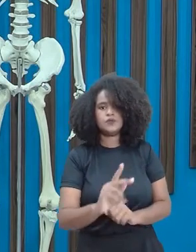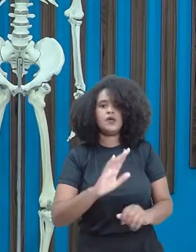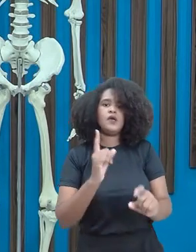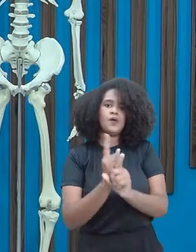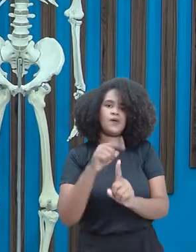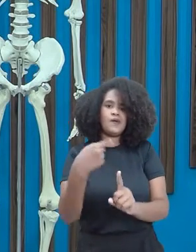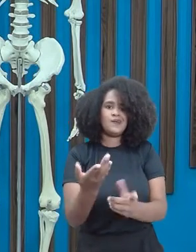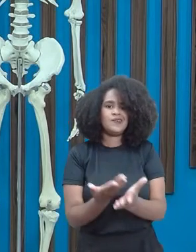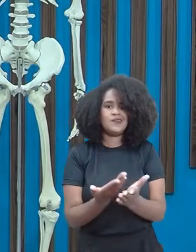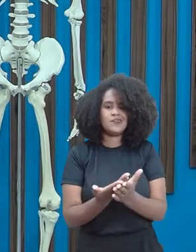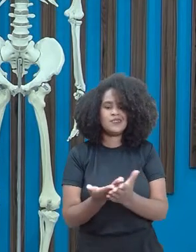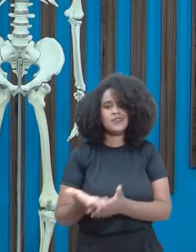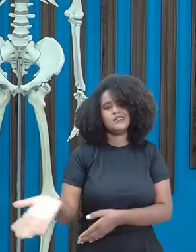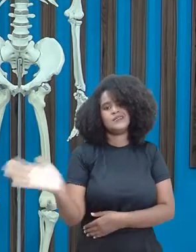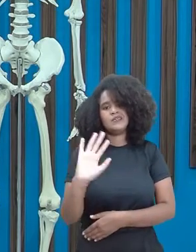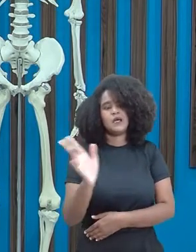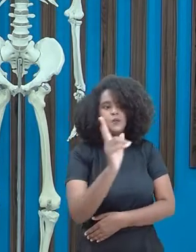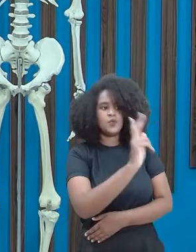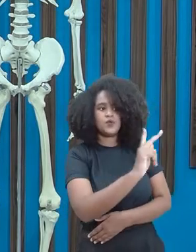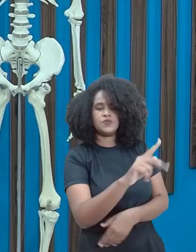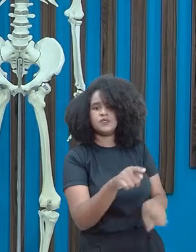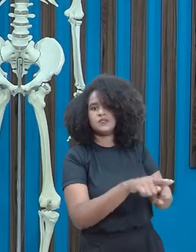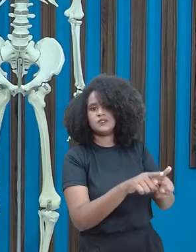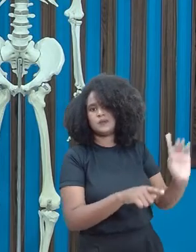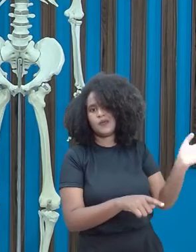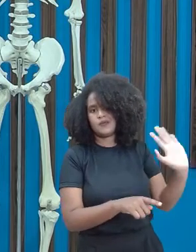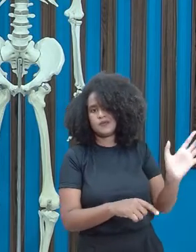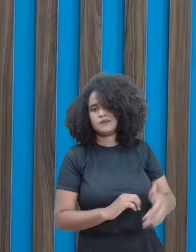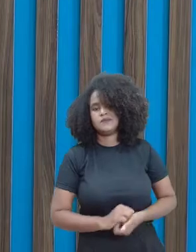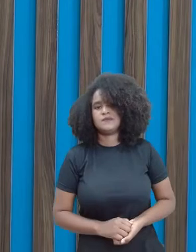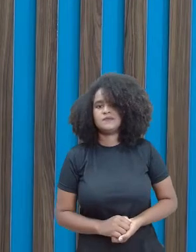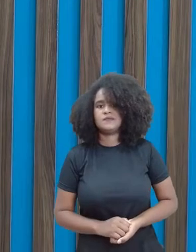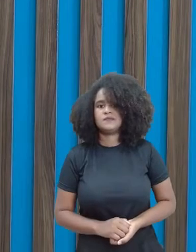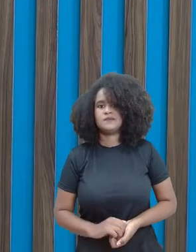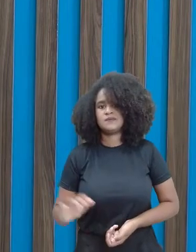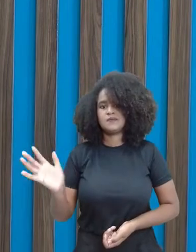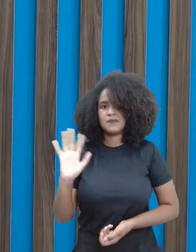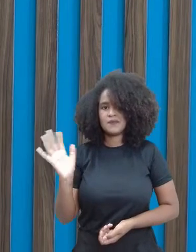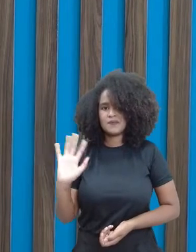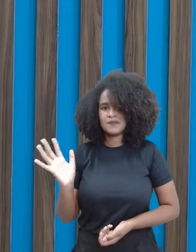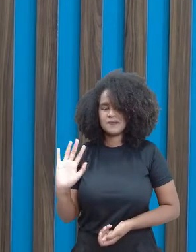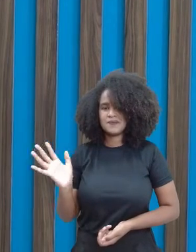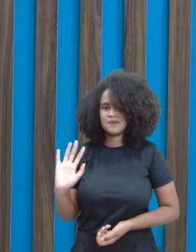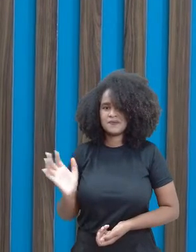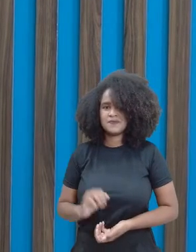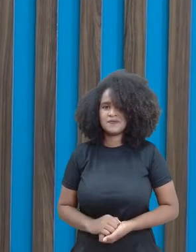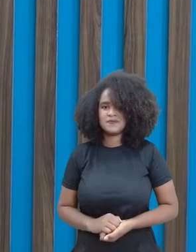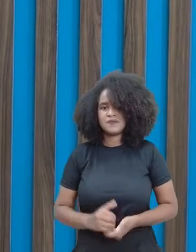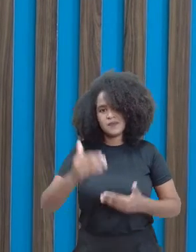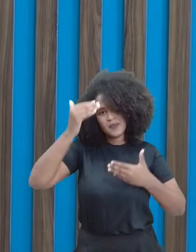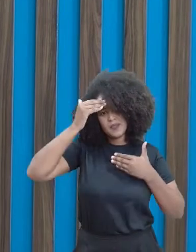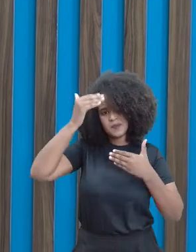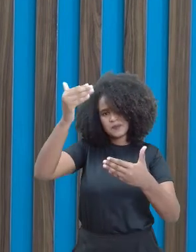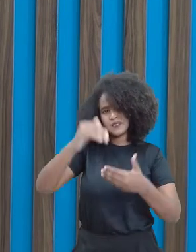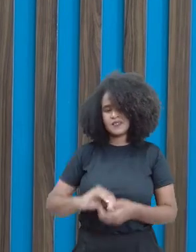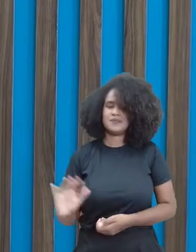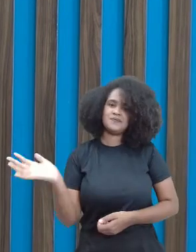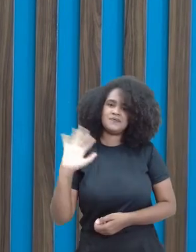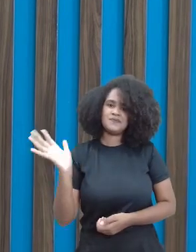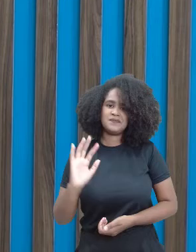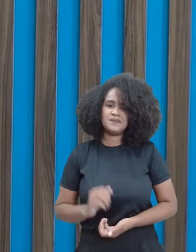Até a nossa próxima aula. E a professora Cláudia também vai se despedindo. Anotem qualquer tchau, dúvida. Pessoal. Obrigada, viu?